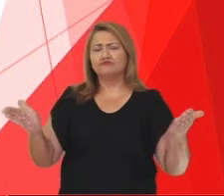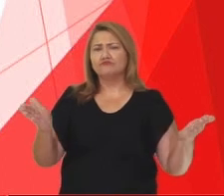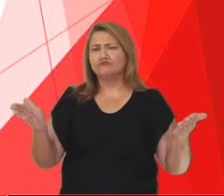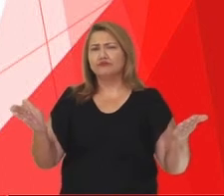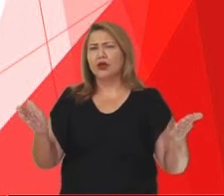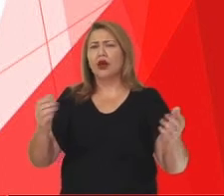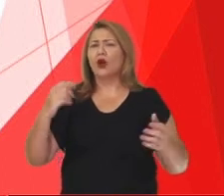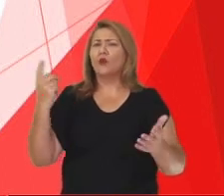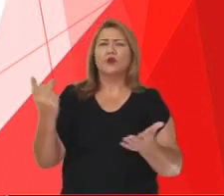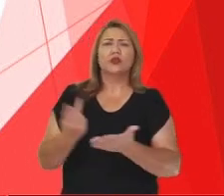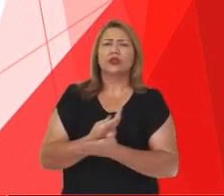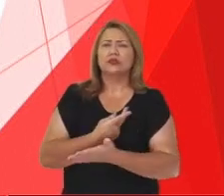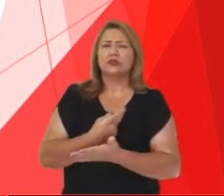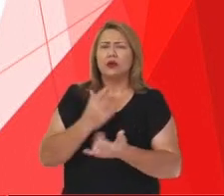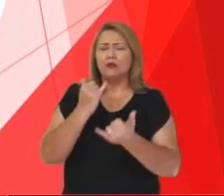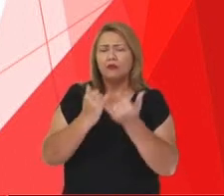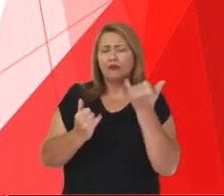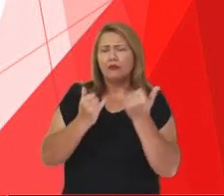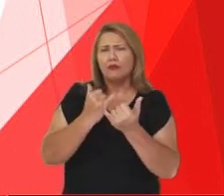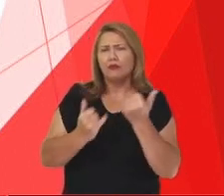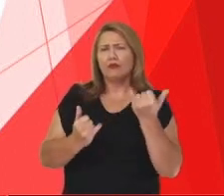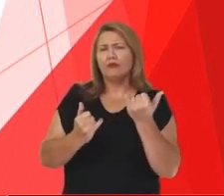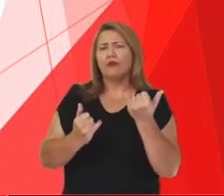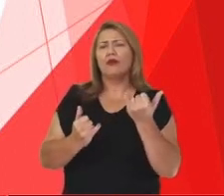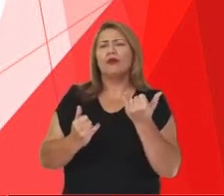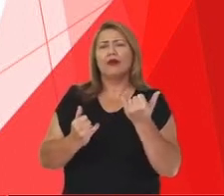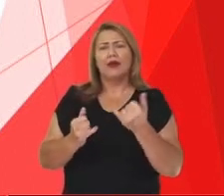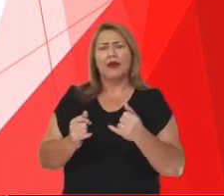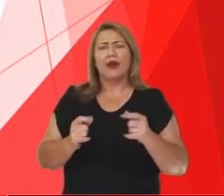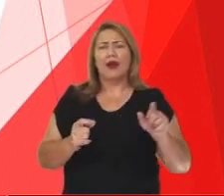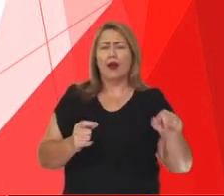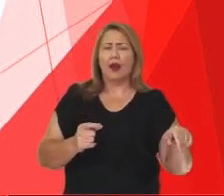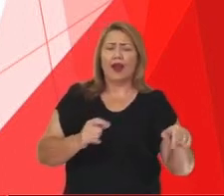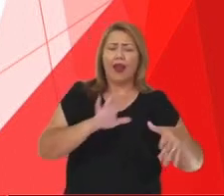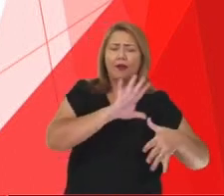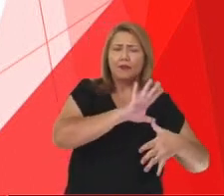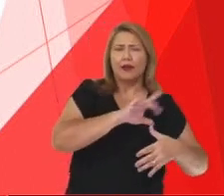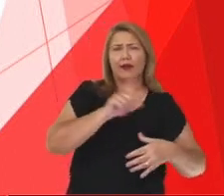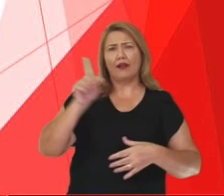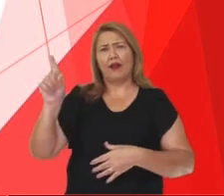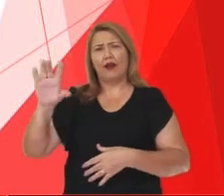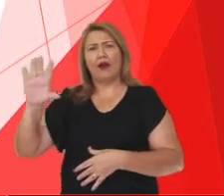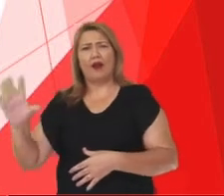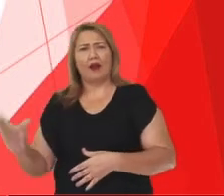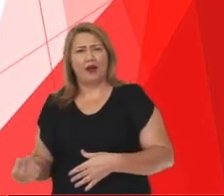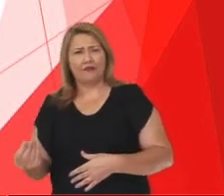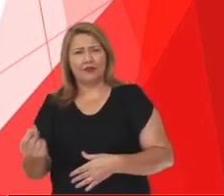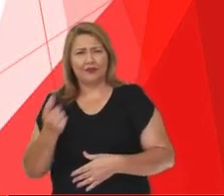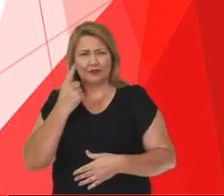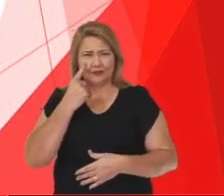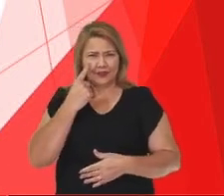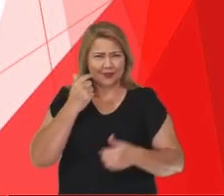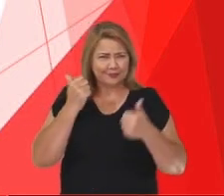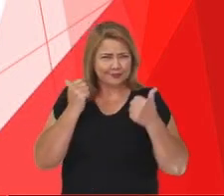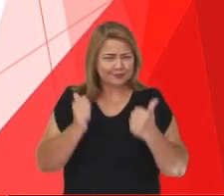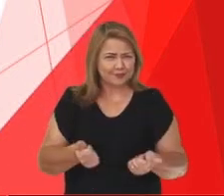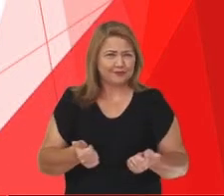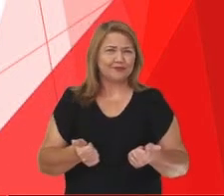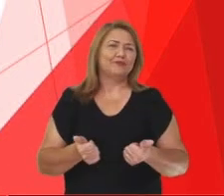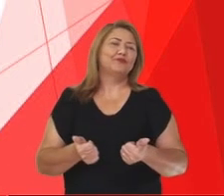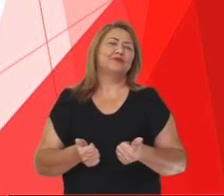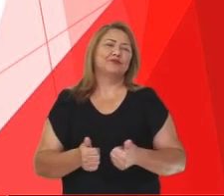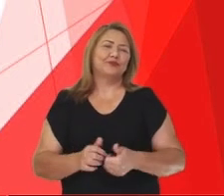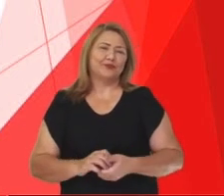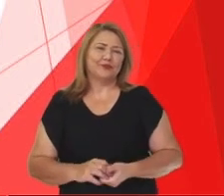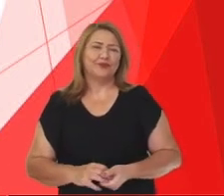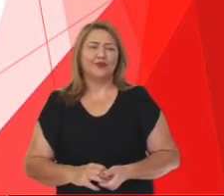americano em 1500 que se assemelha ao que aconteceu no continente africano em 1884, beleza? Olha